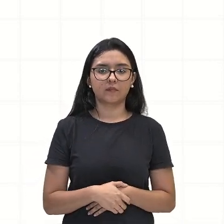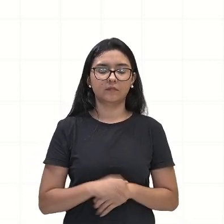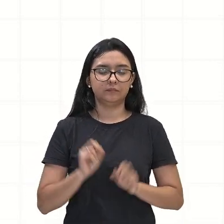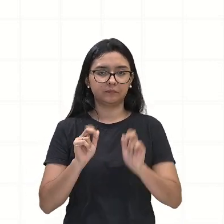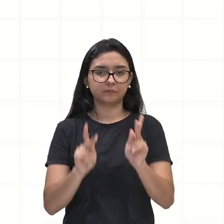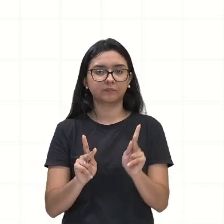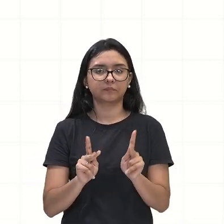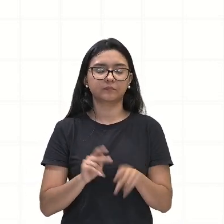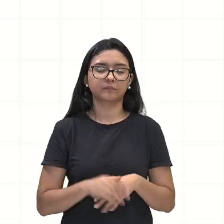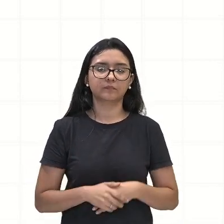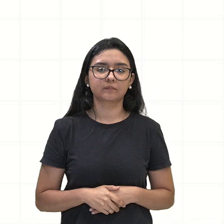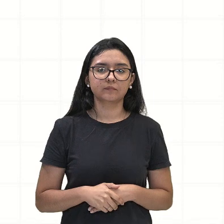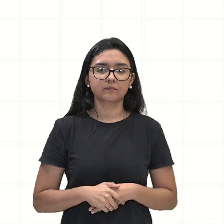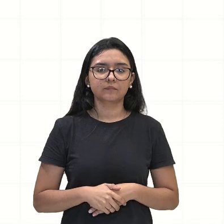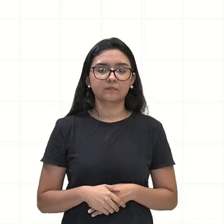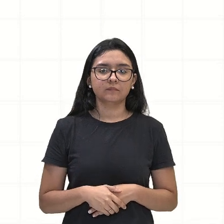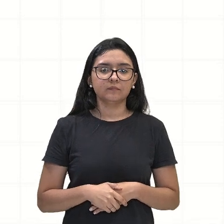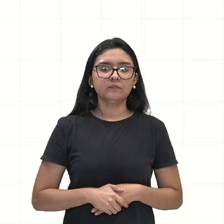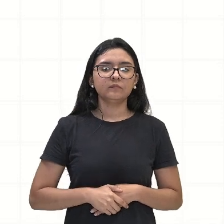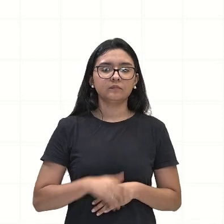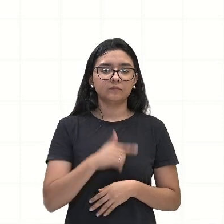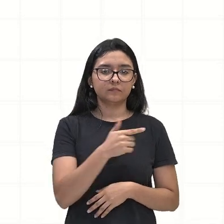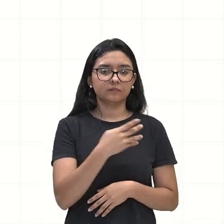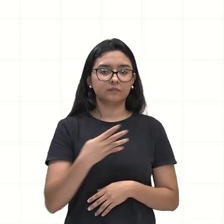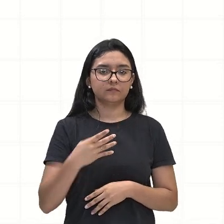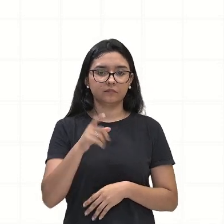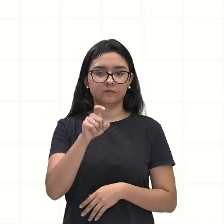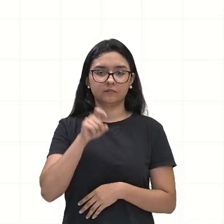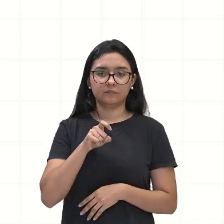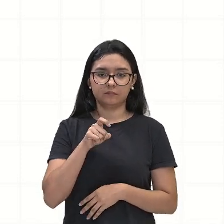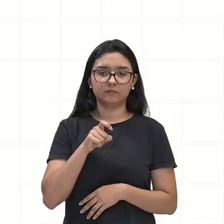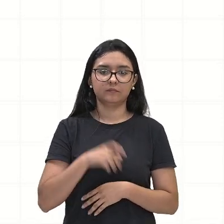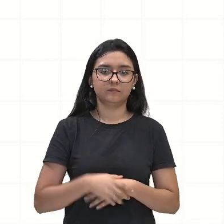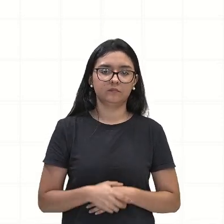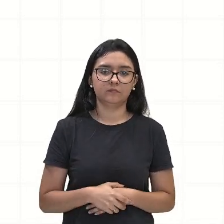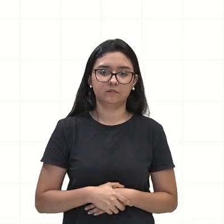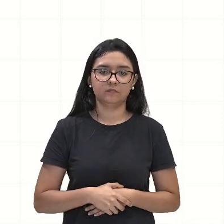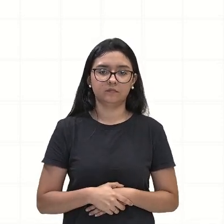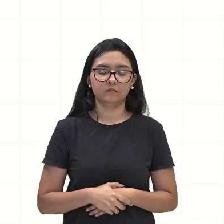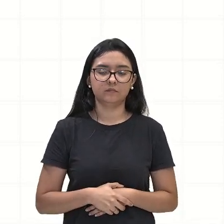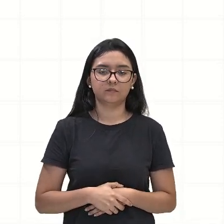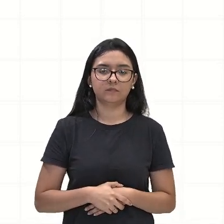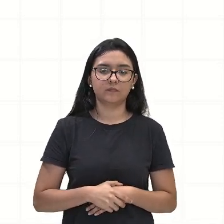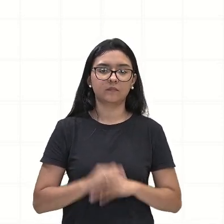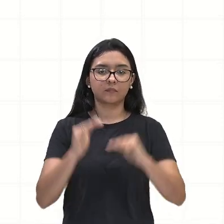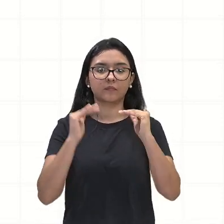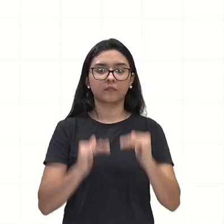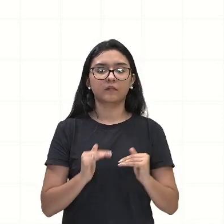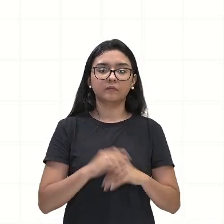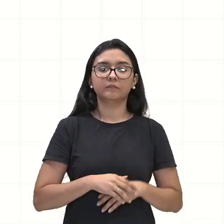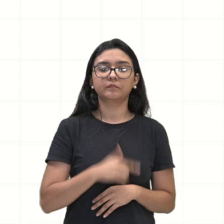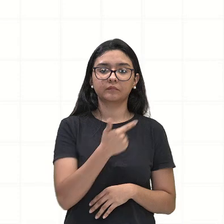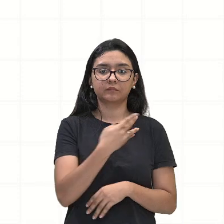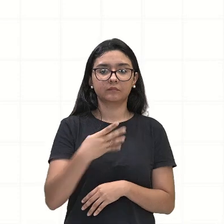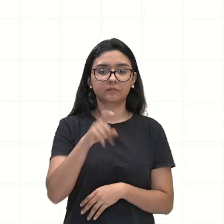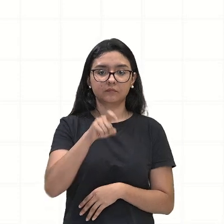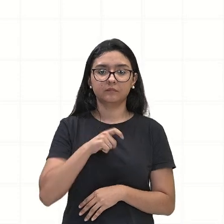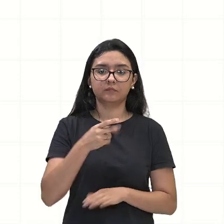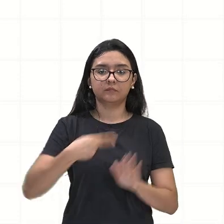Beleza? Então, 24x vai ficar 24x é igual a